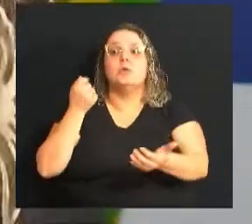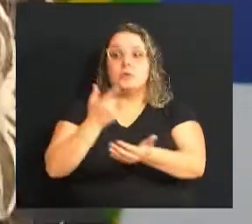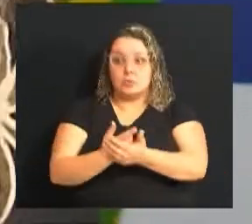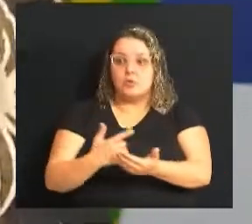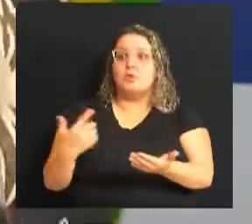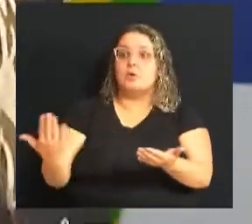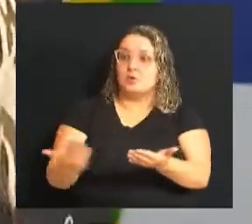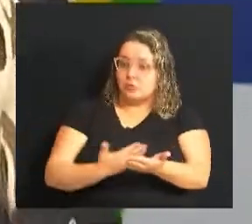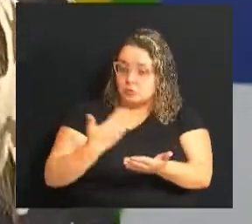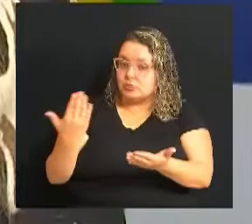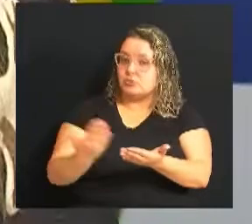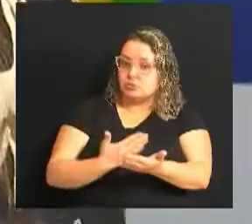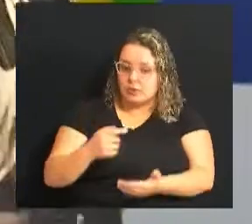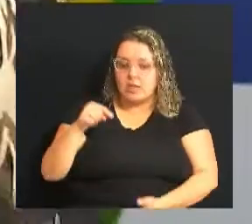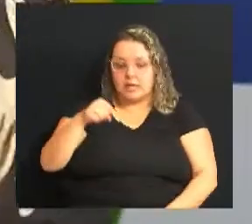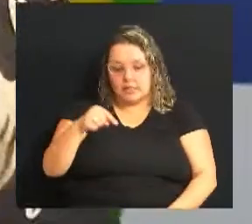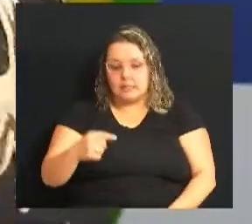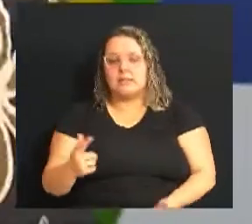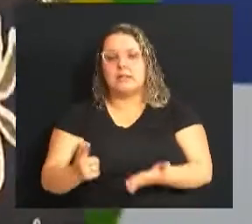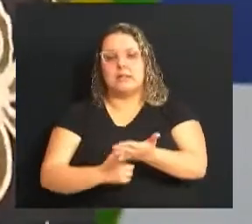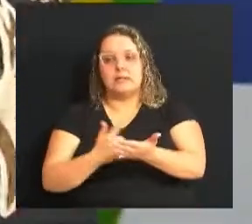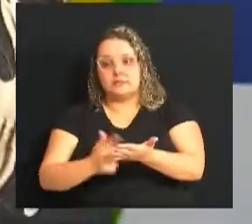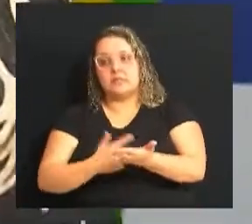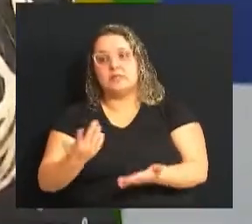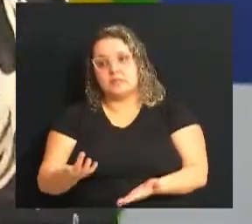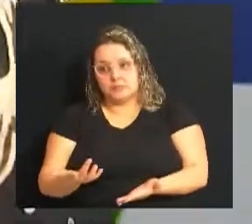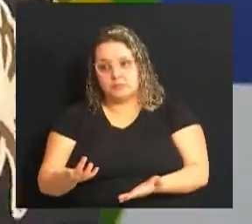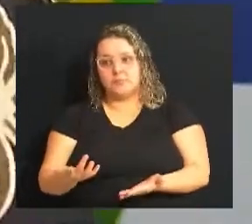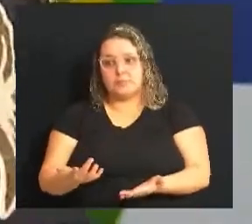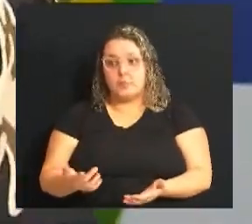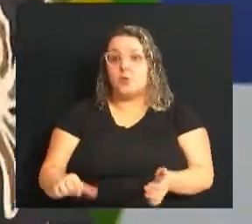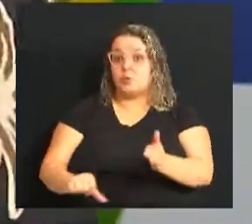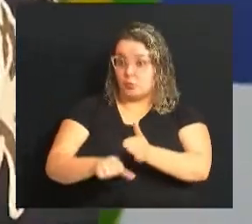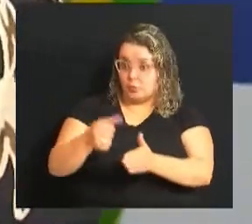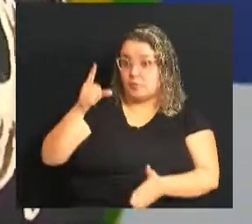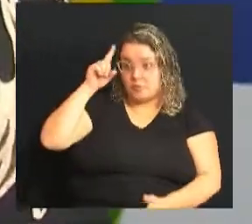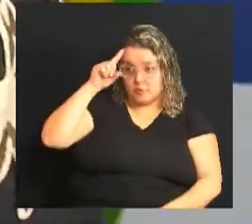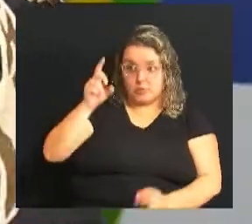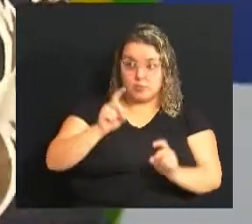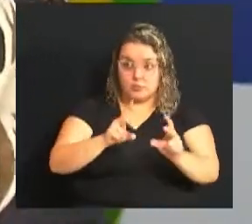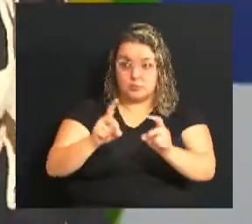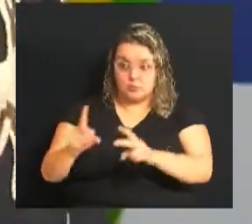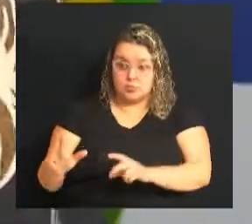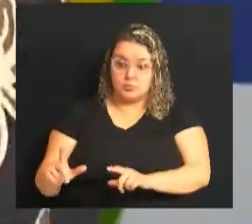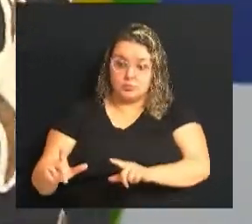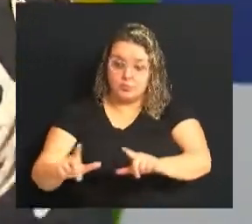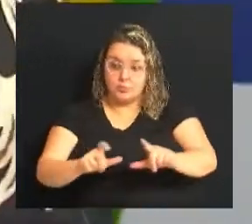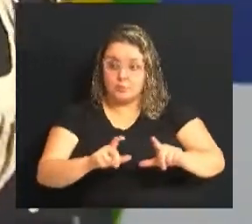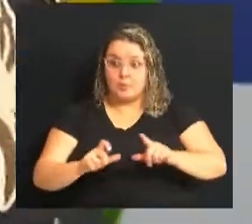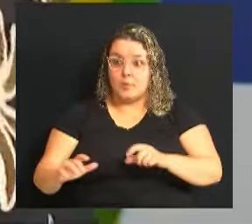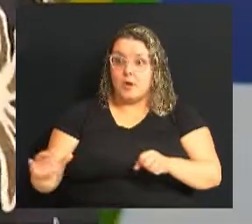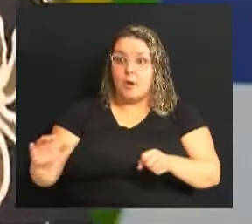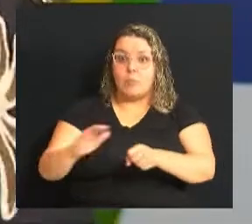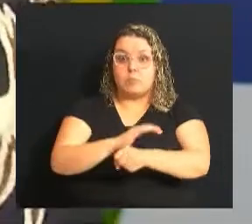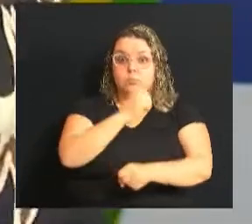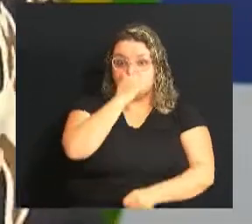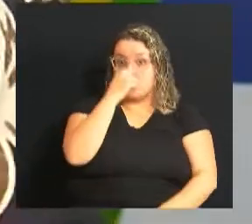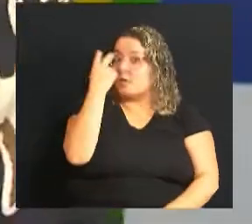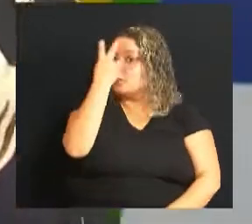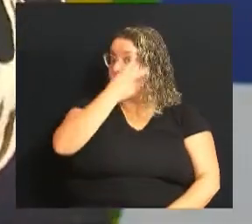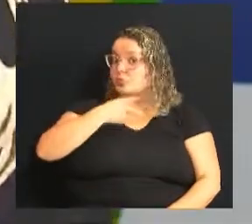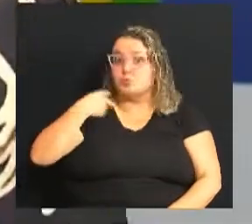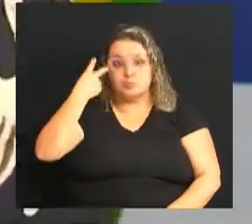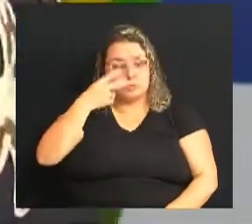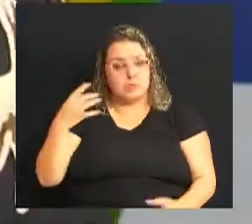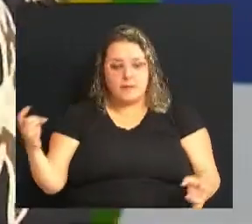na Livraria Leitura também. E, inclusive, no primeiro dia de venda dos álbuns, eles esgotaram em 2 horas, né? Então,